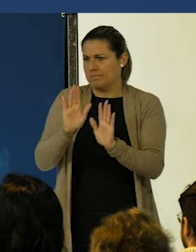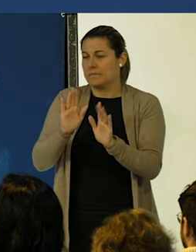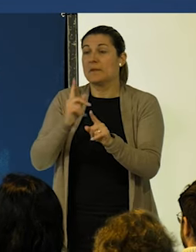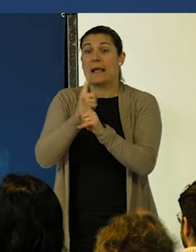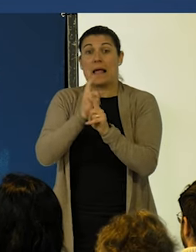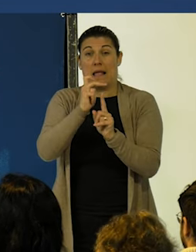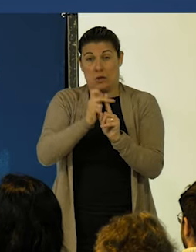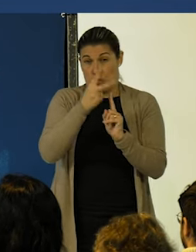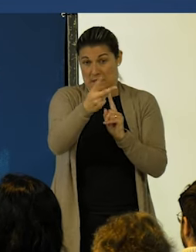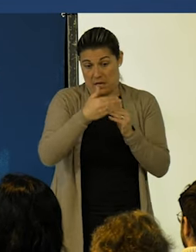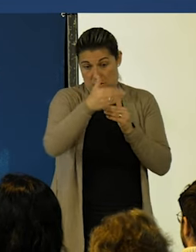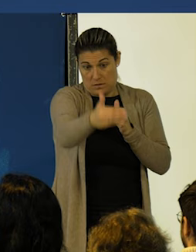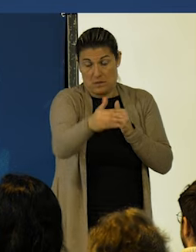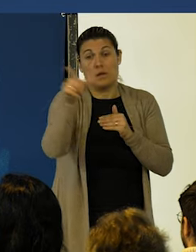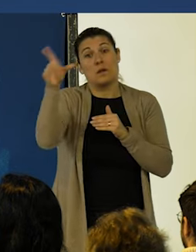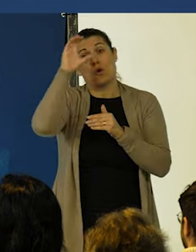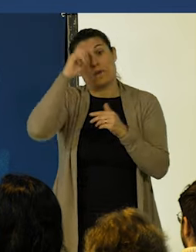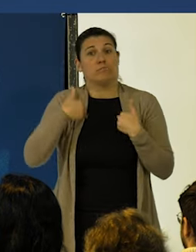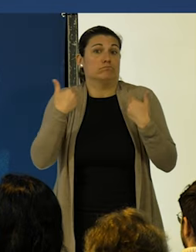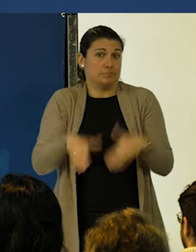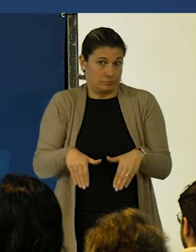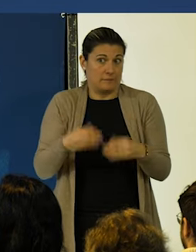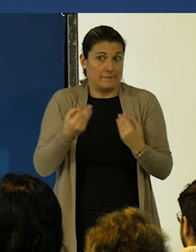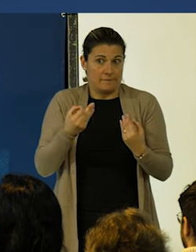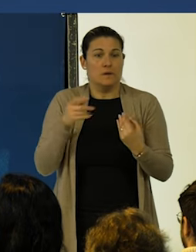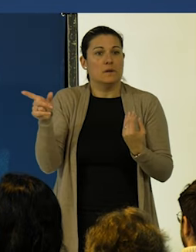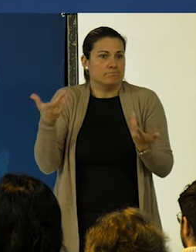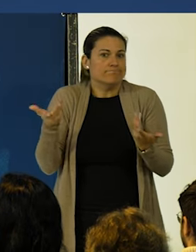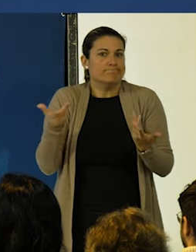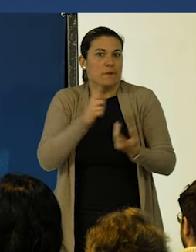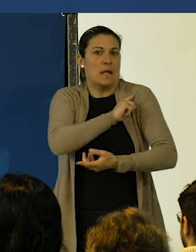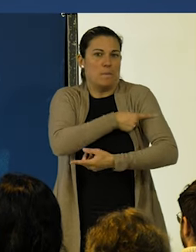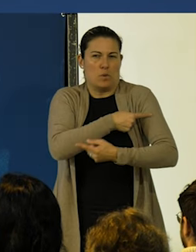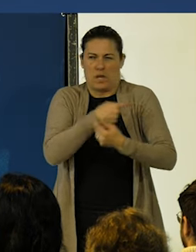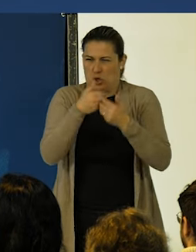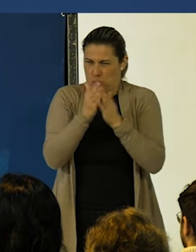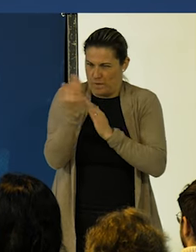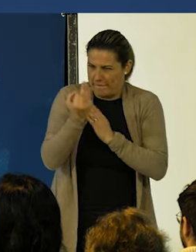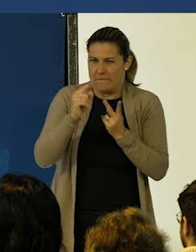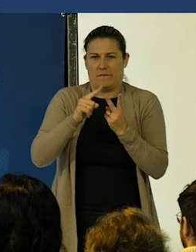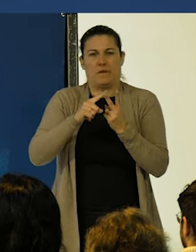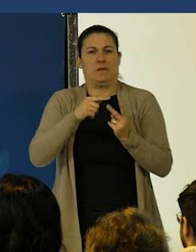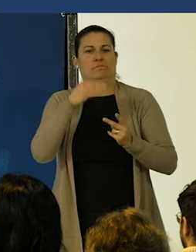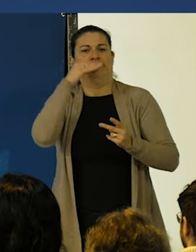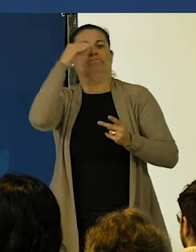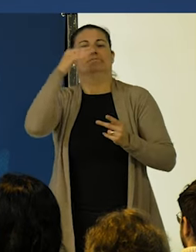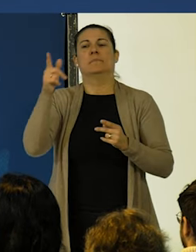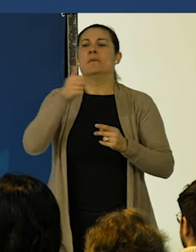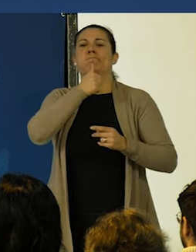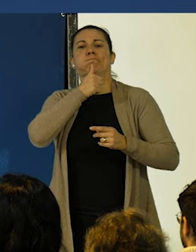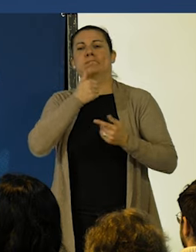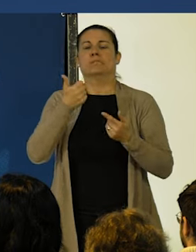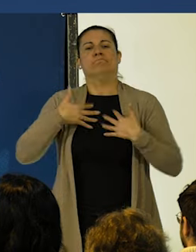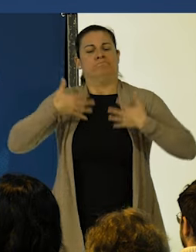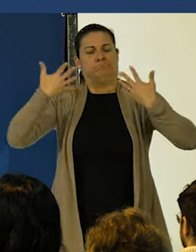desses 2 anos, o governo demitiu-se. Teve todo o poder, toda a arrogância, o rei na barriga e